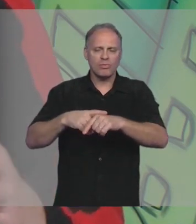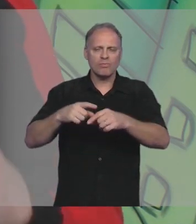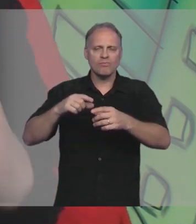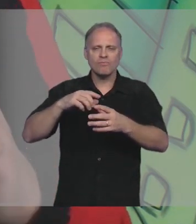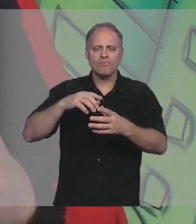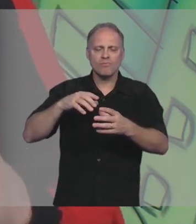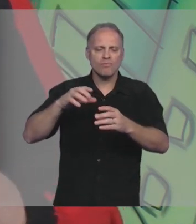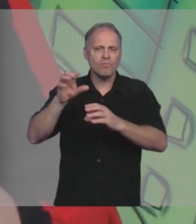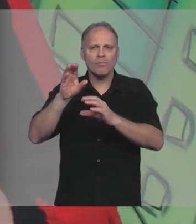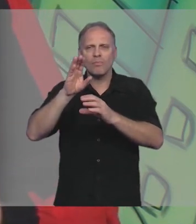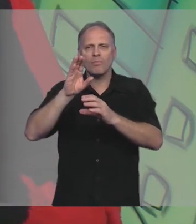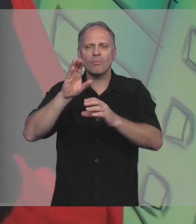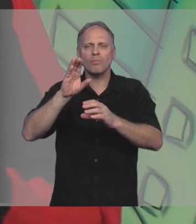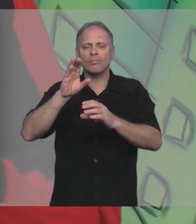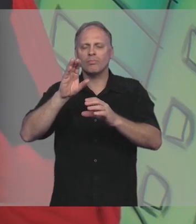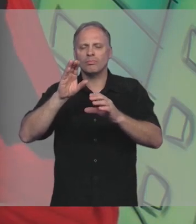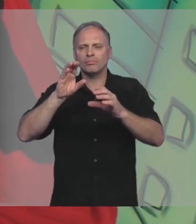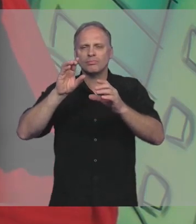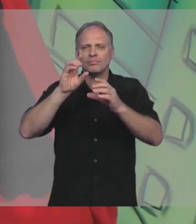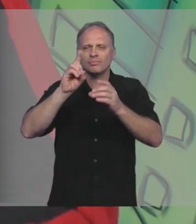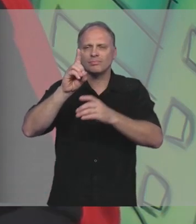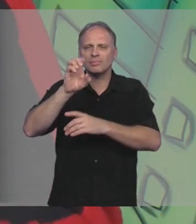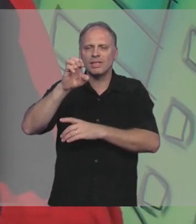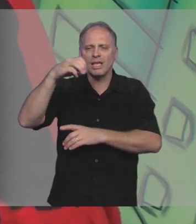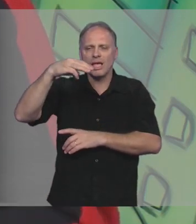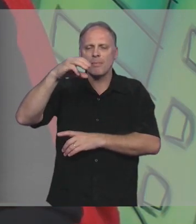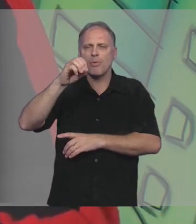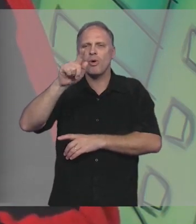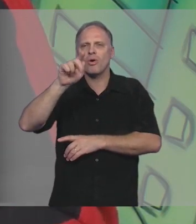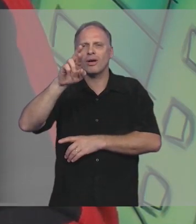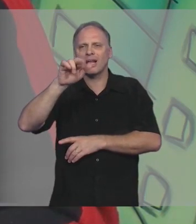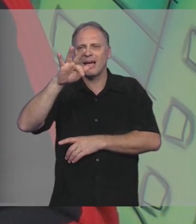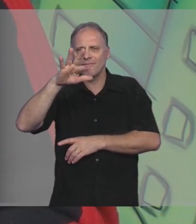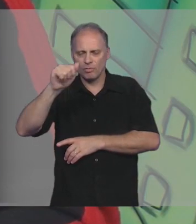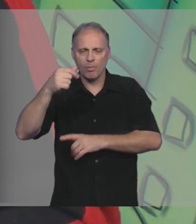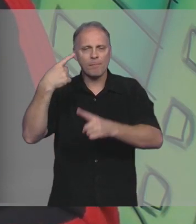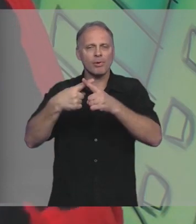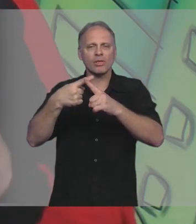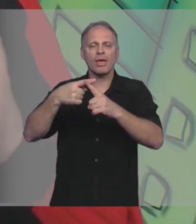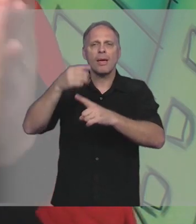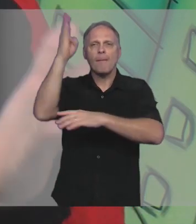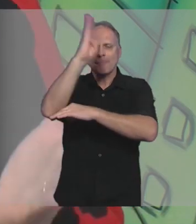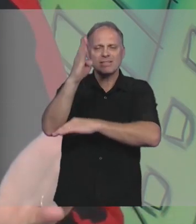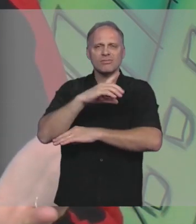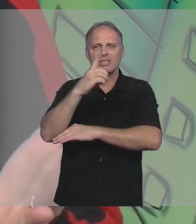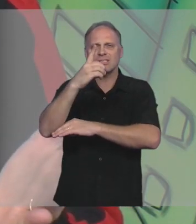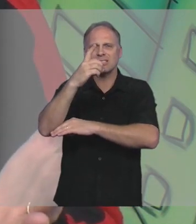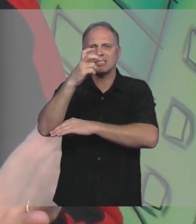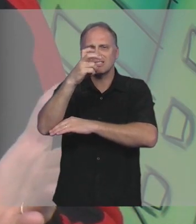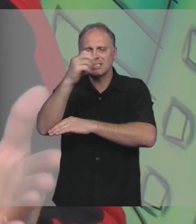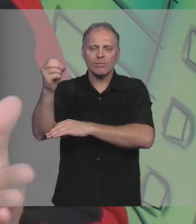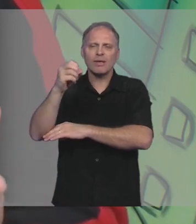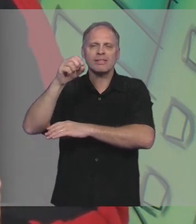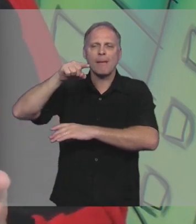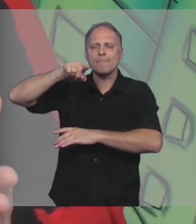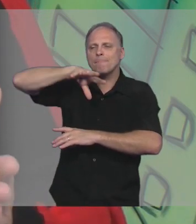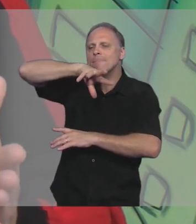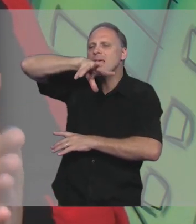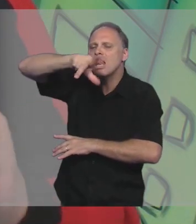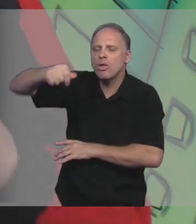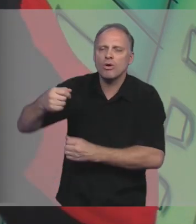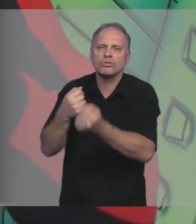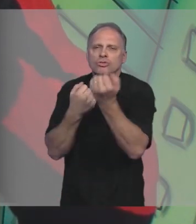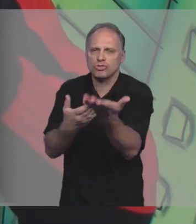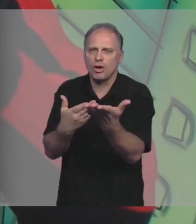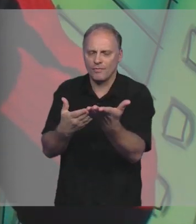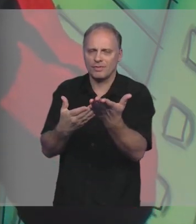boom demográfico. O que significa isso? O Brasil hoje tem 50 milhões de jovens. Tá? Entre 2003 e